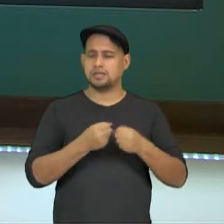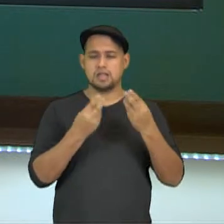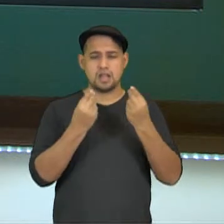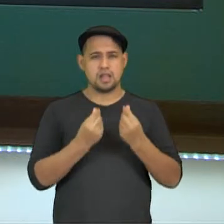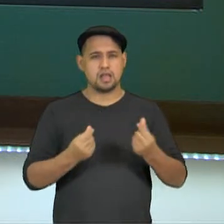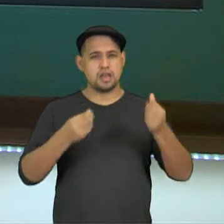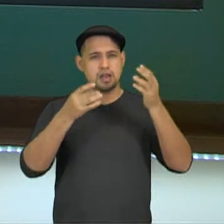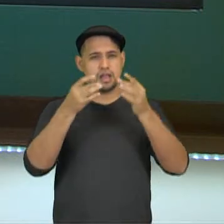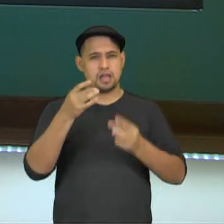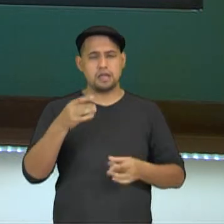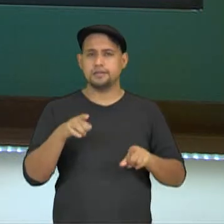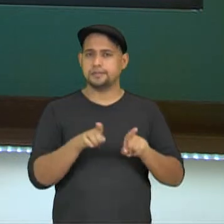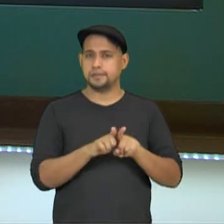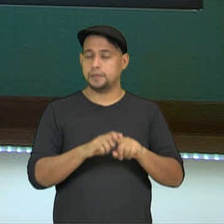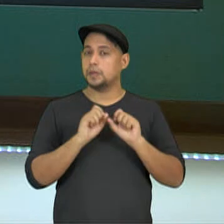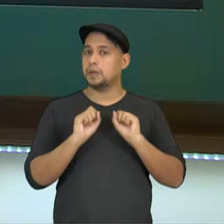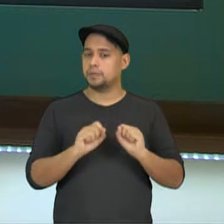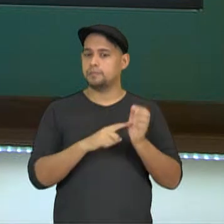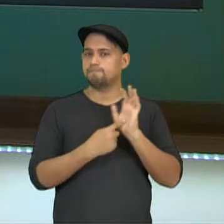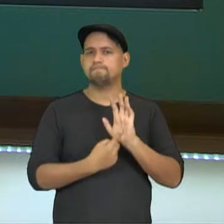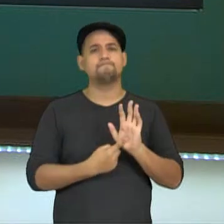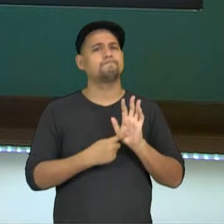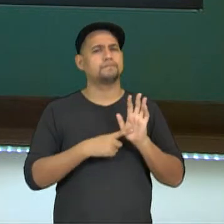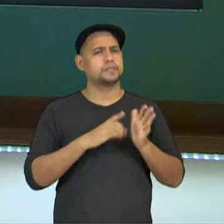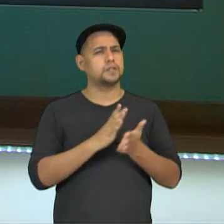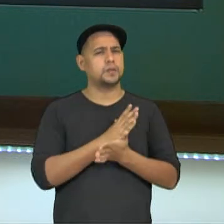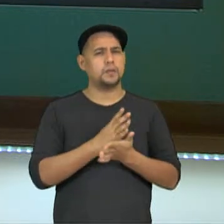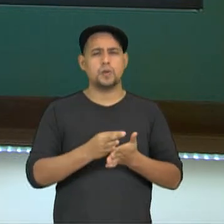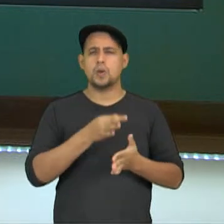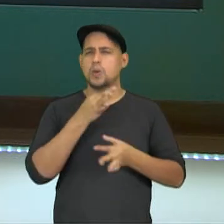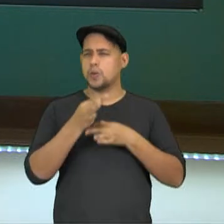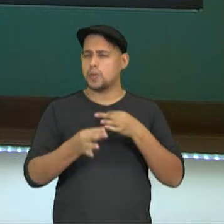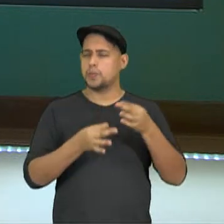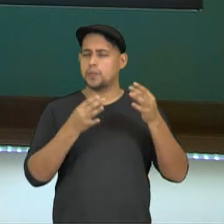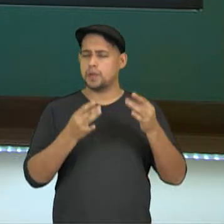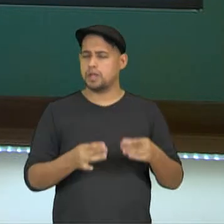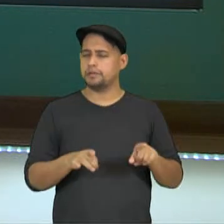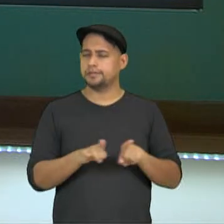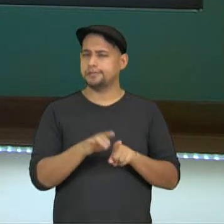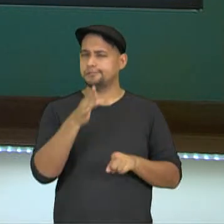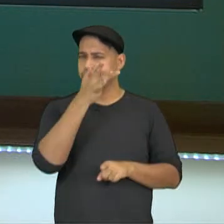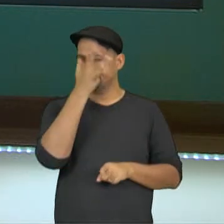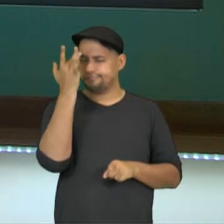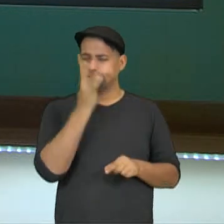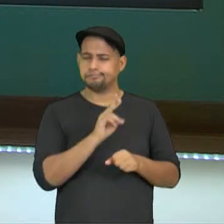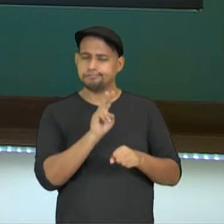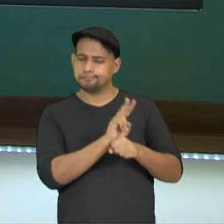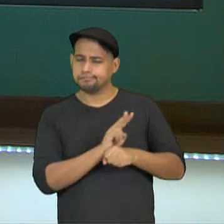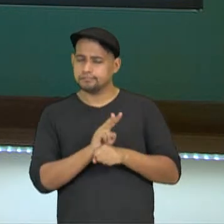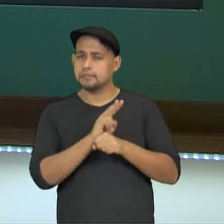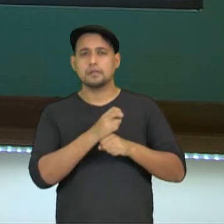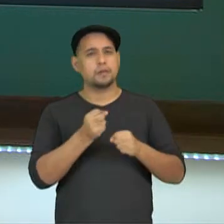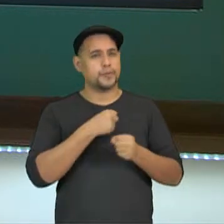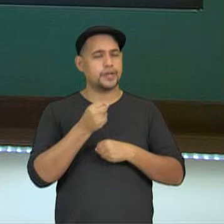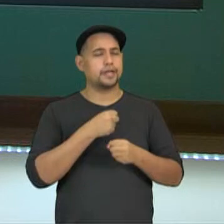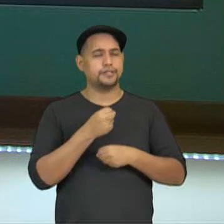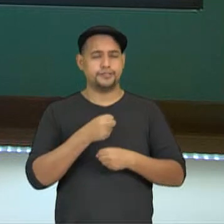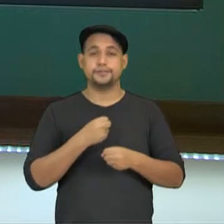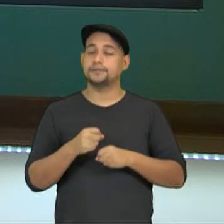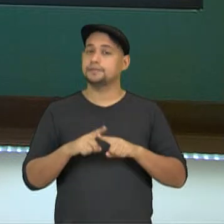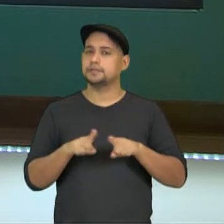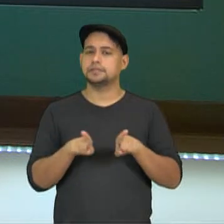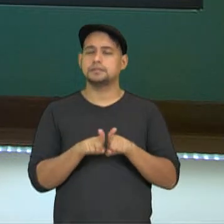mais detalhada, ela pode trazer sim opinião de especialistas que estão sendo consultados durante a reportagem